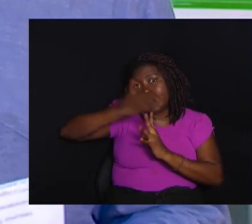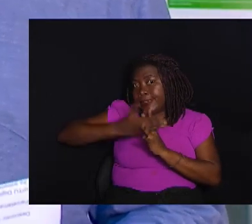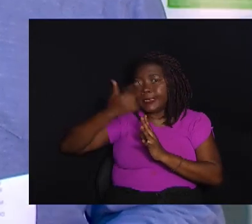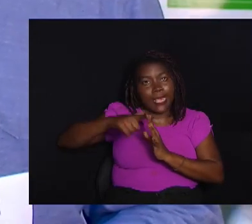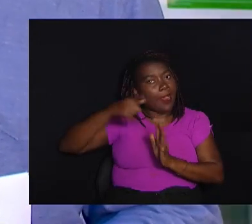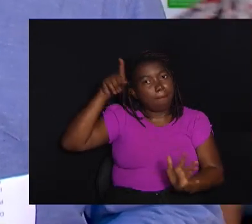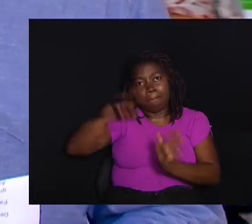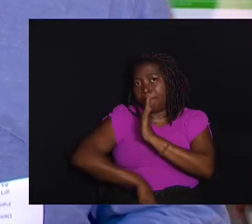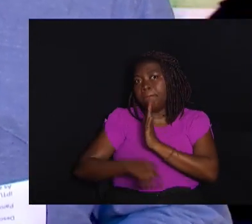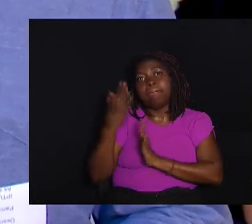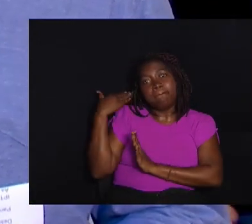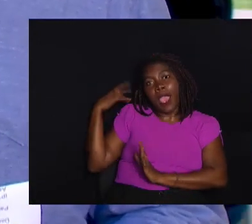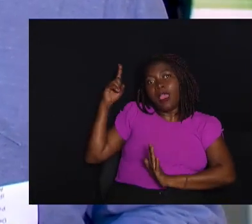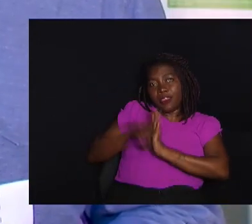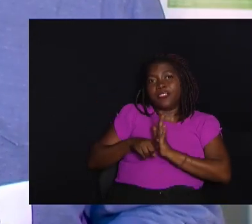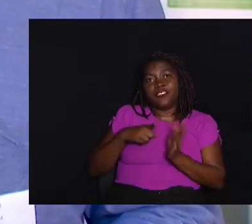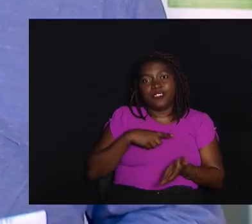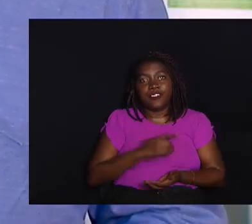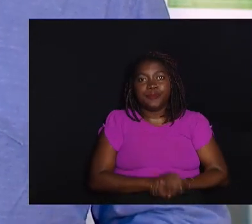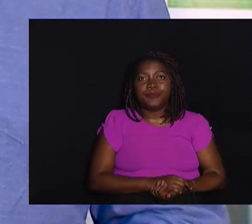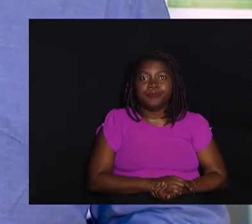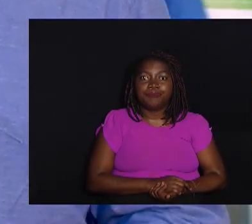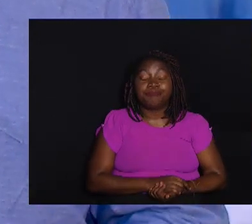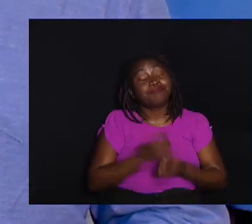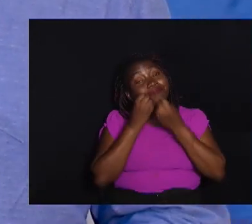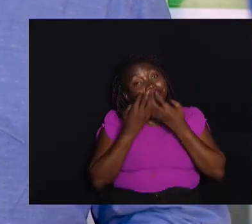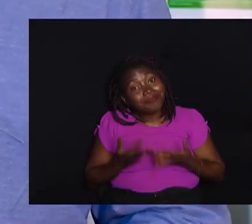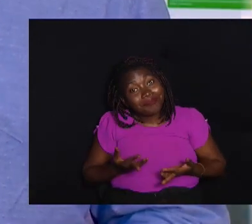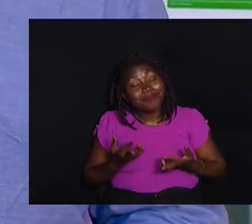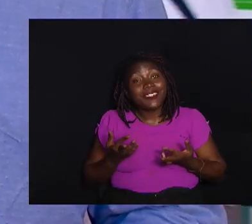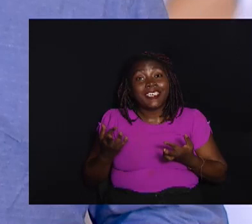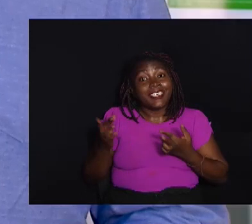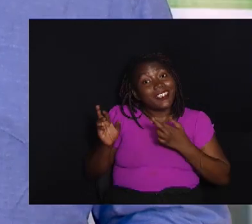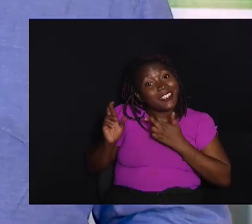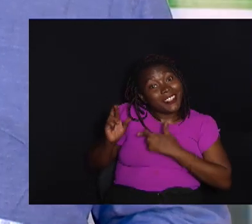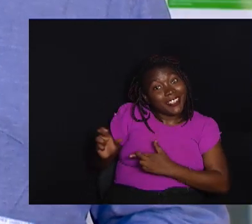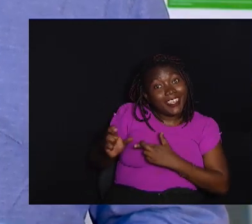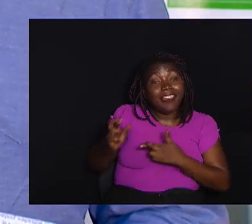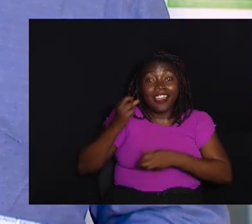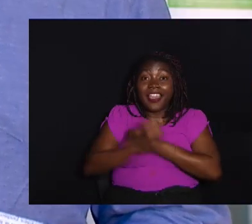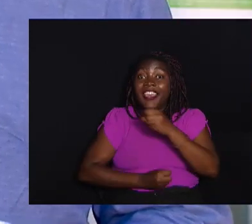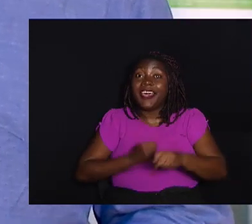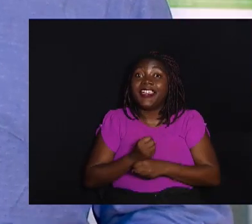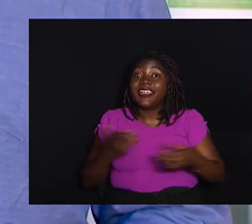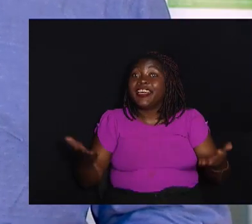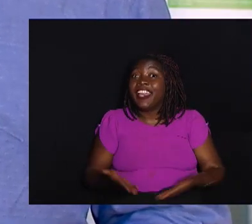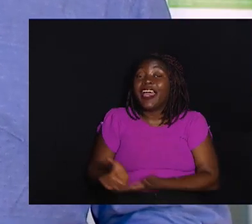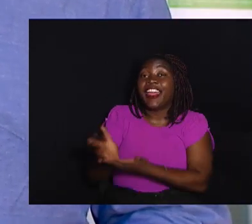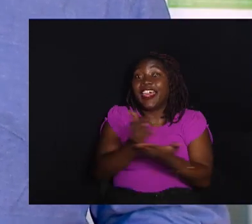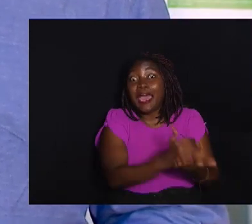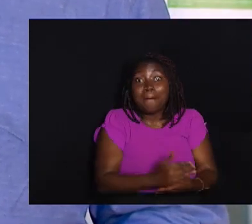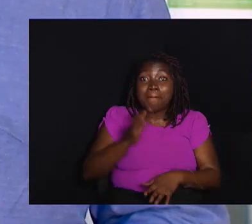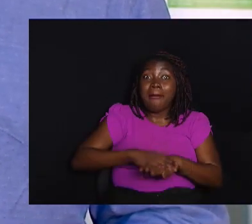que você teria direito na cota única. Bom, a expectativa esse ano é arrecadar mais de 1 bilhão